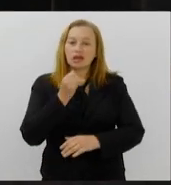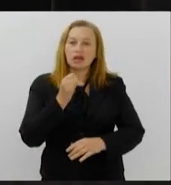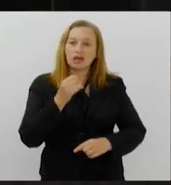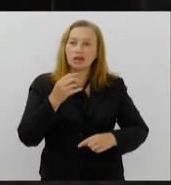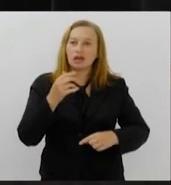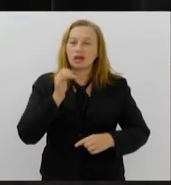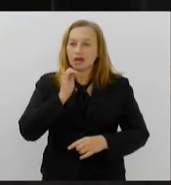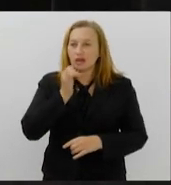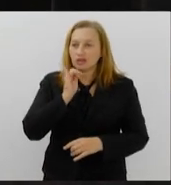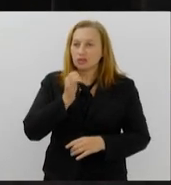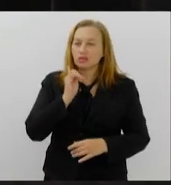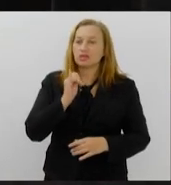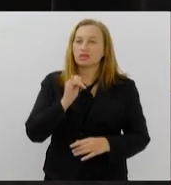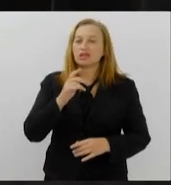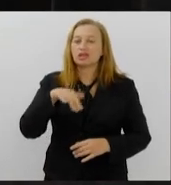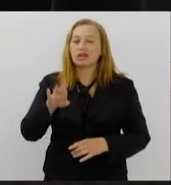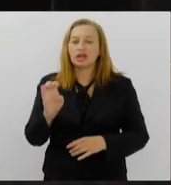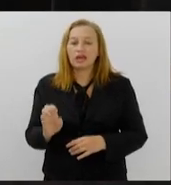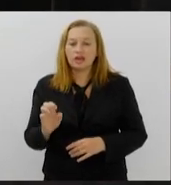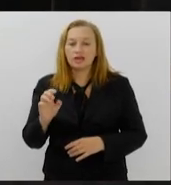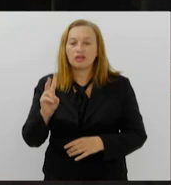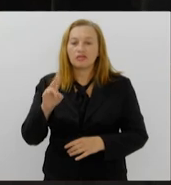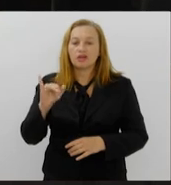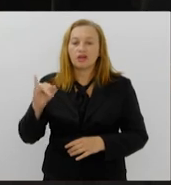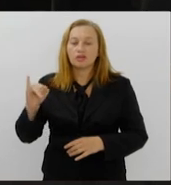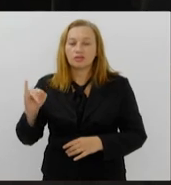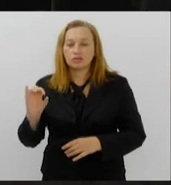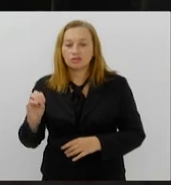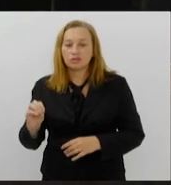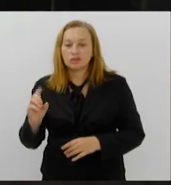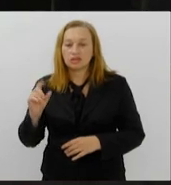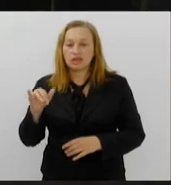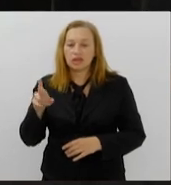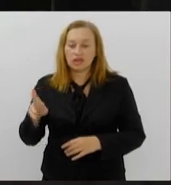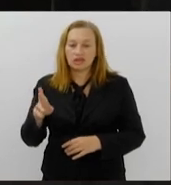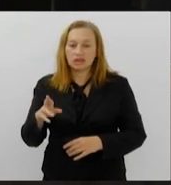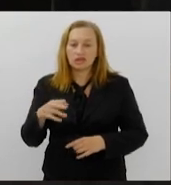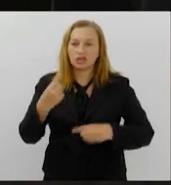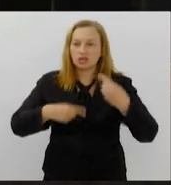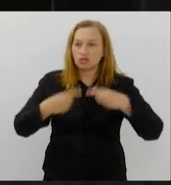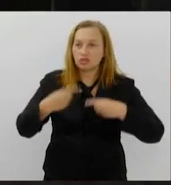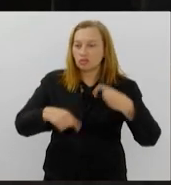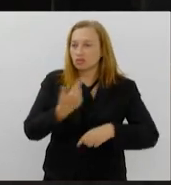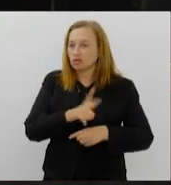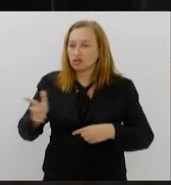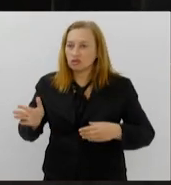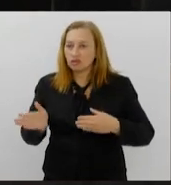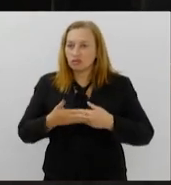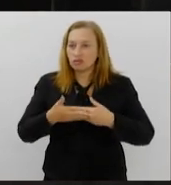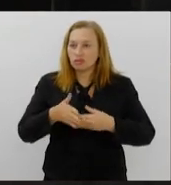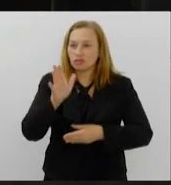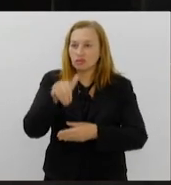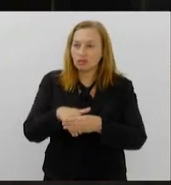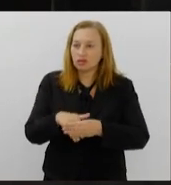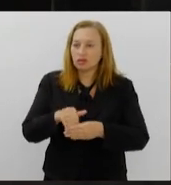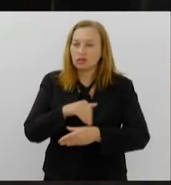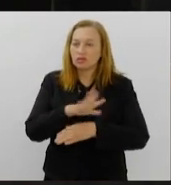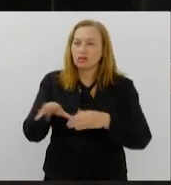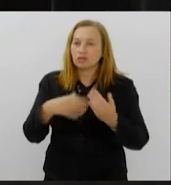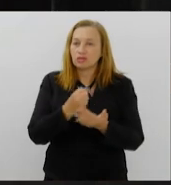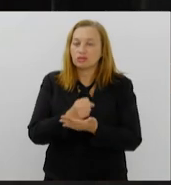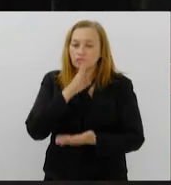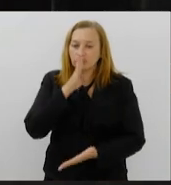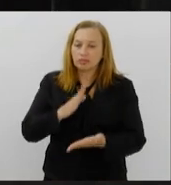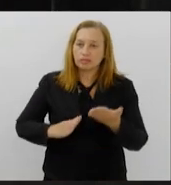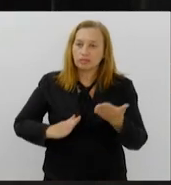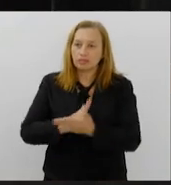deputados Guilherme Della Orre, Val Ceasa, Jorge Felipe Neto e Chico Machado. Em discussão, não havendo quem queira discutir, encerrada a discussão e votação. Os